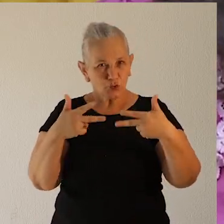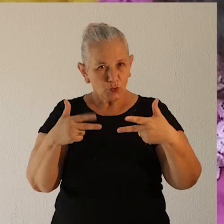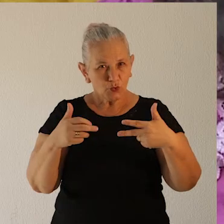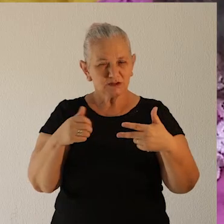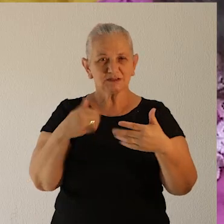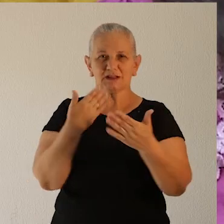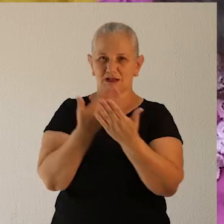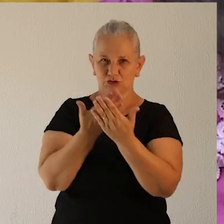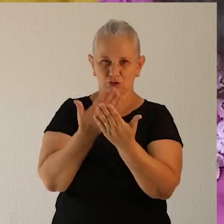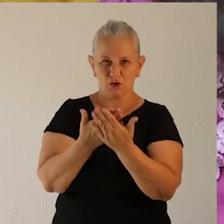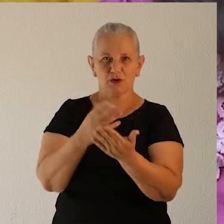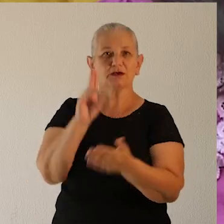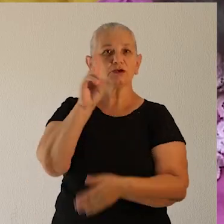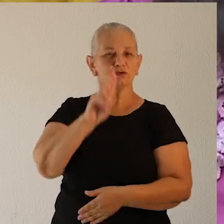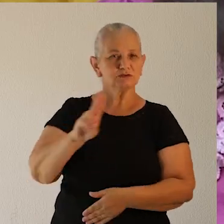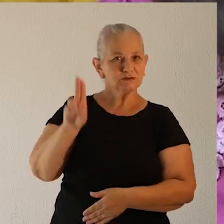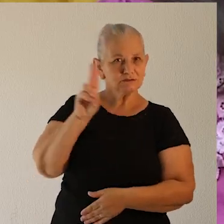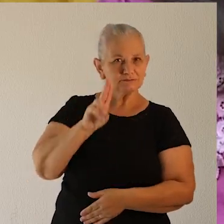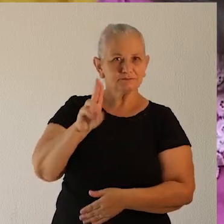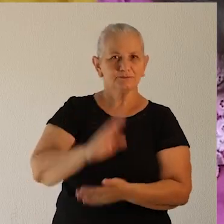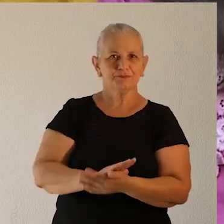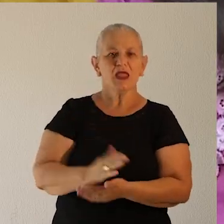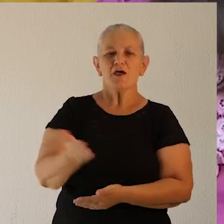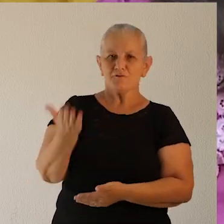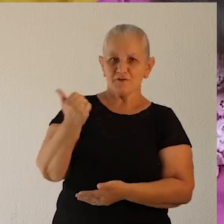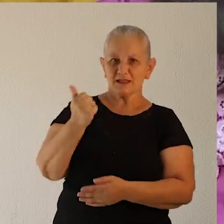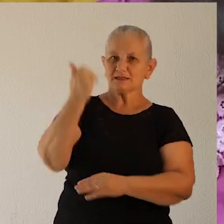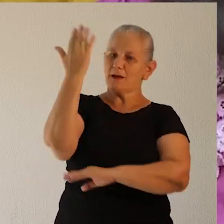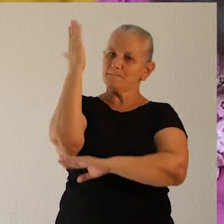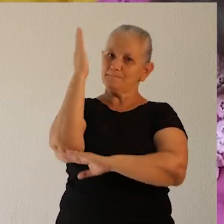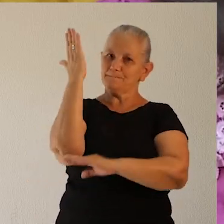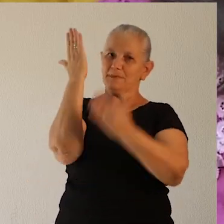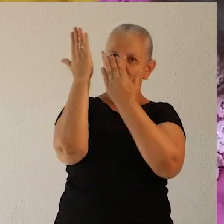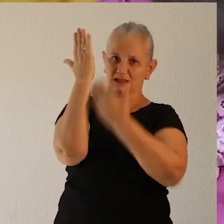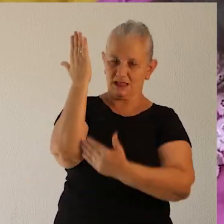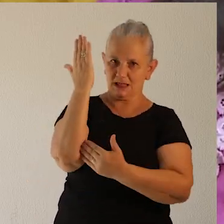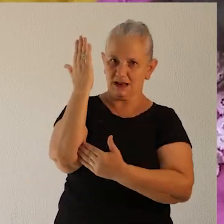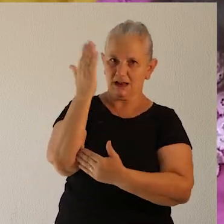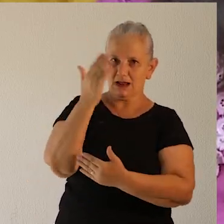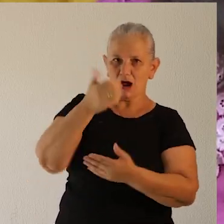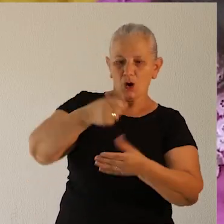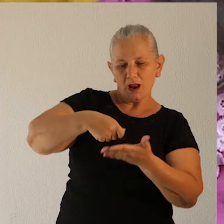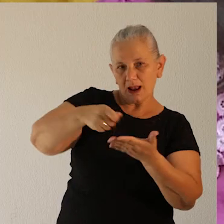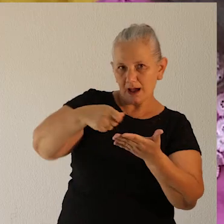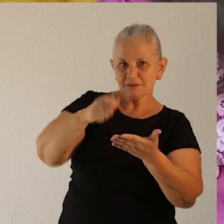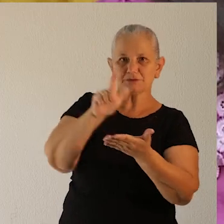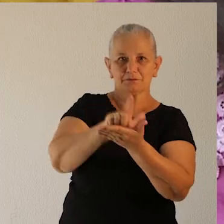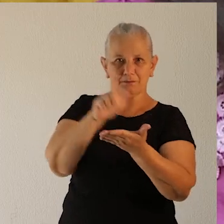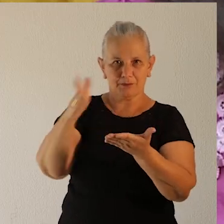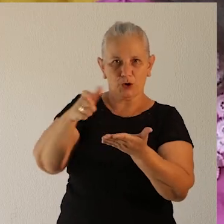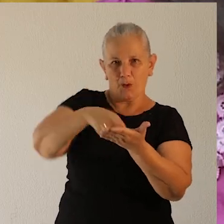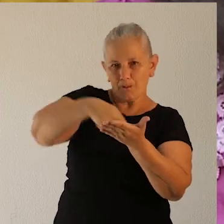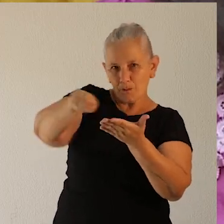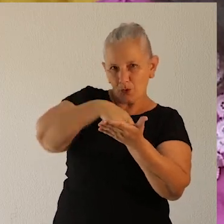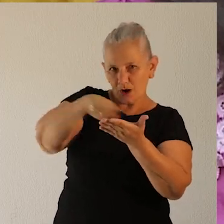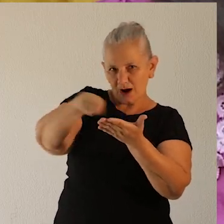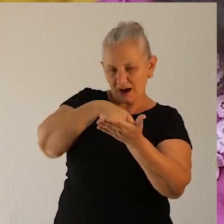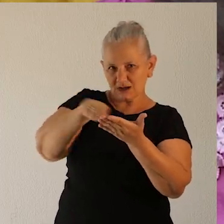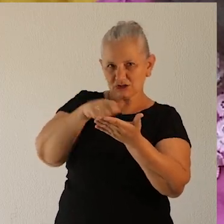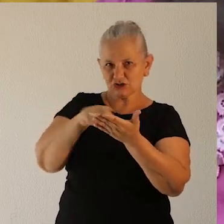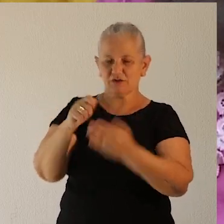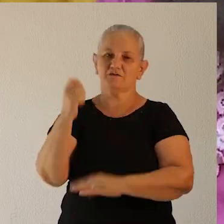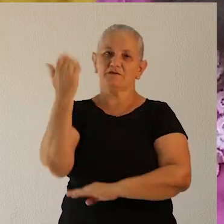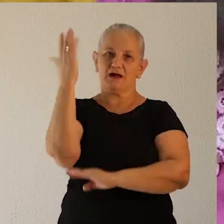Eles vêm da natureza, eles vêm da madeira, o lápis, o papel e a borracha, do pinheiro, eucalipto e